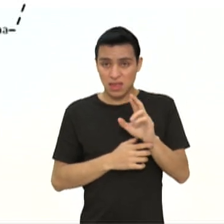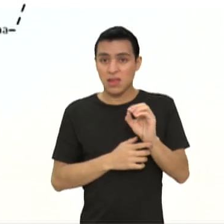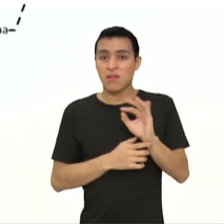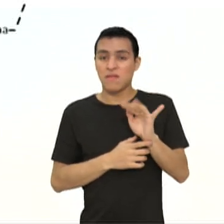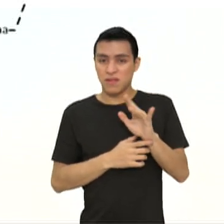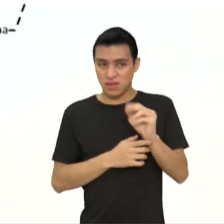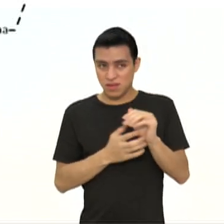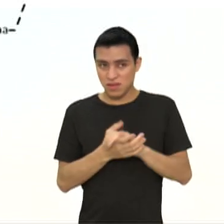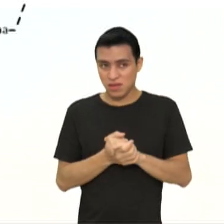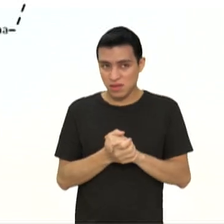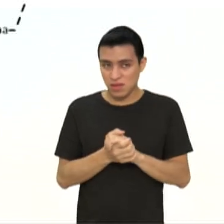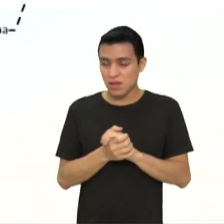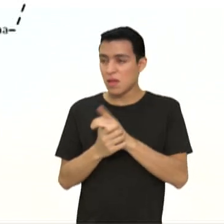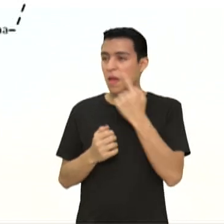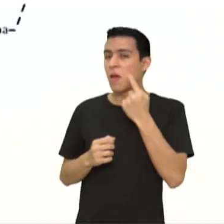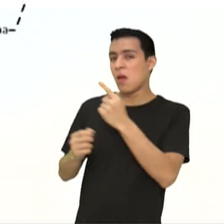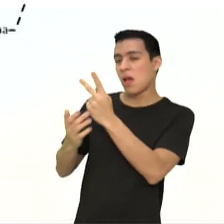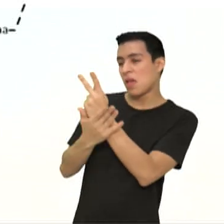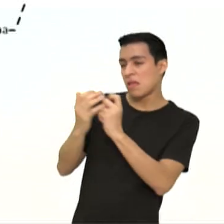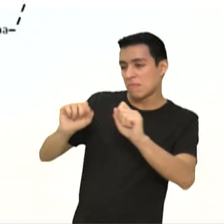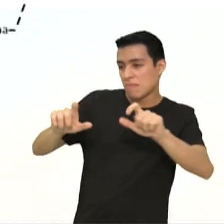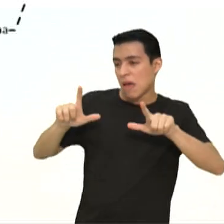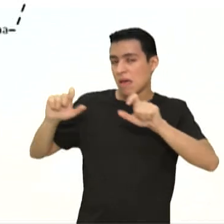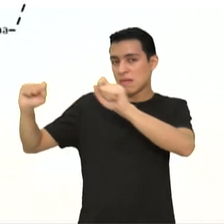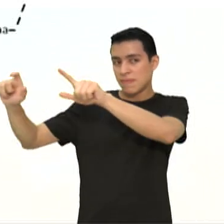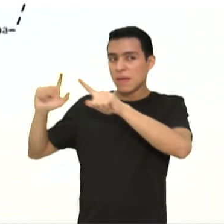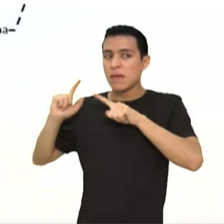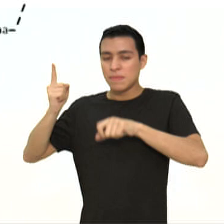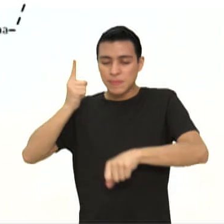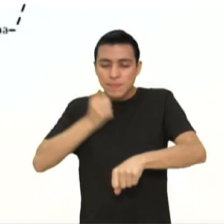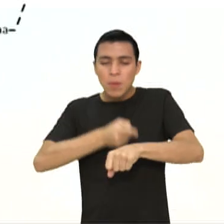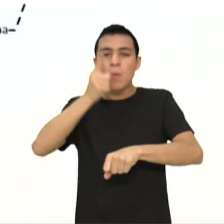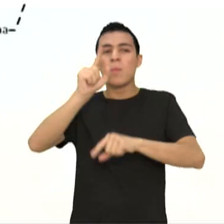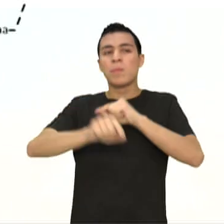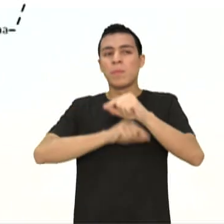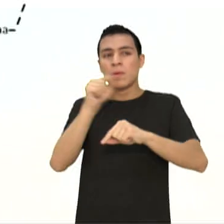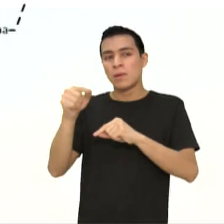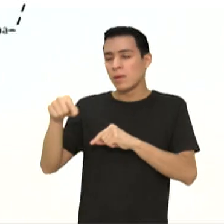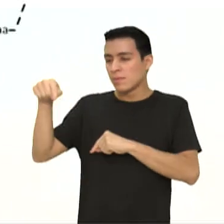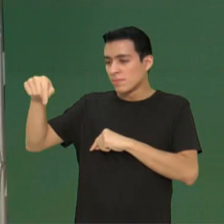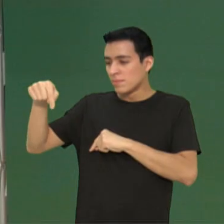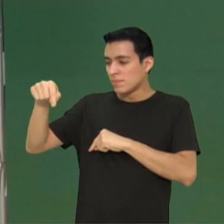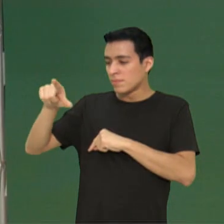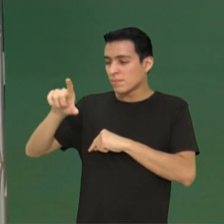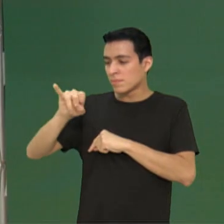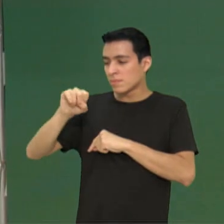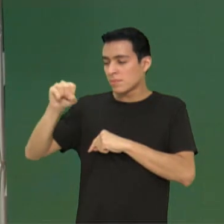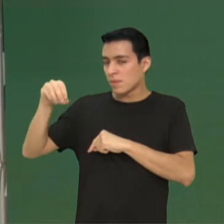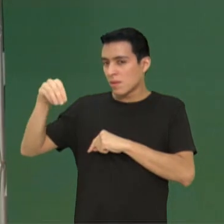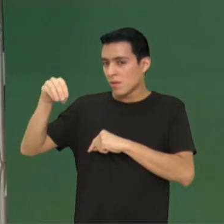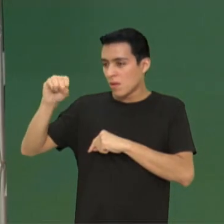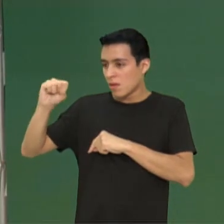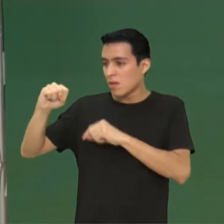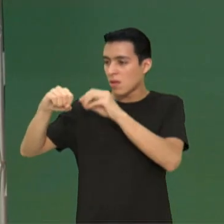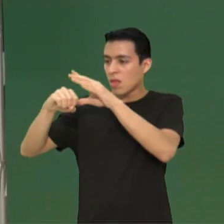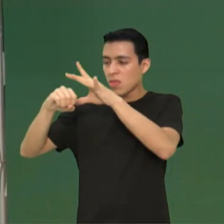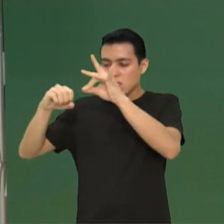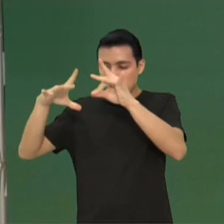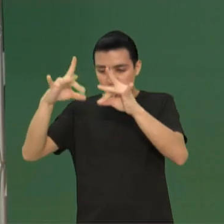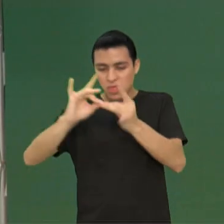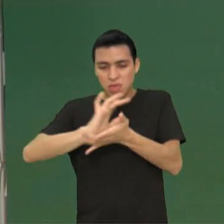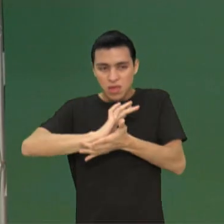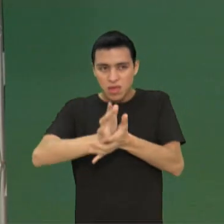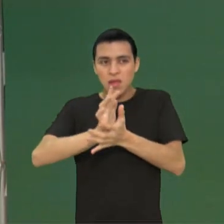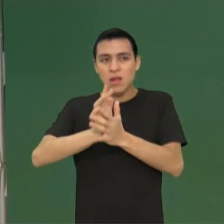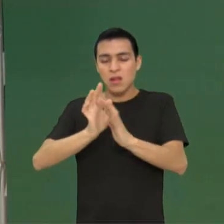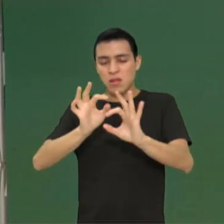suas mitocôndrias, lisossomos e núcleo. Chega um certo momento, o lisossomo libera as enzimas destruindo a mitocôndria,